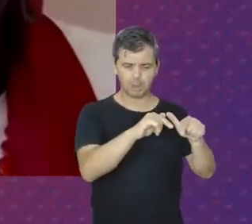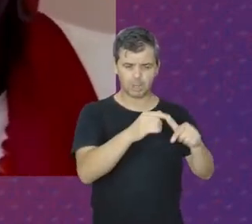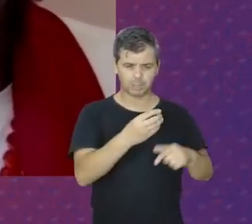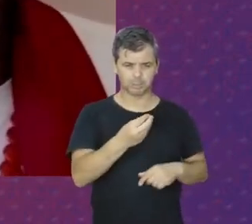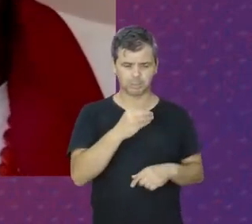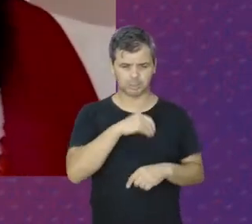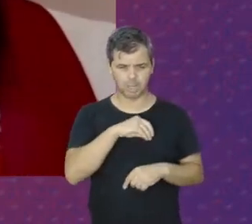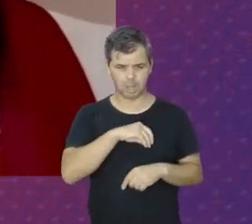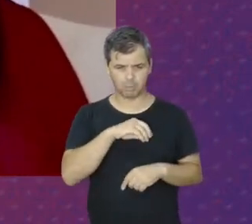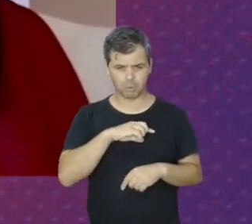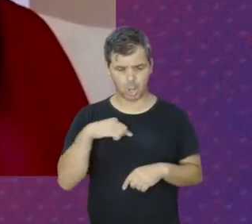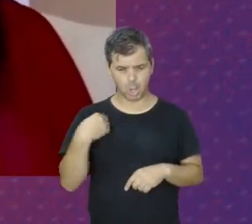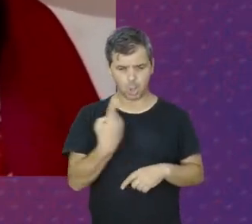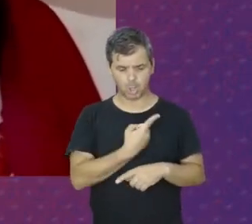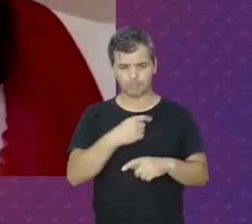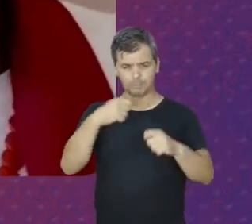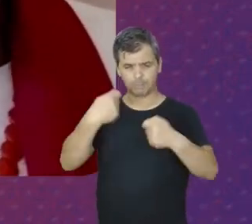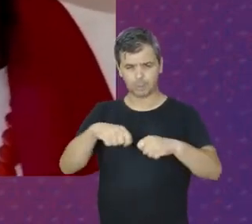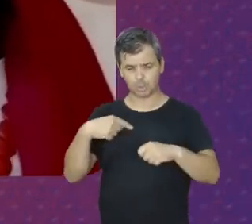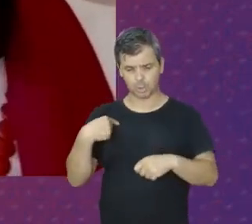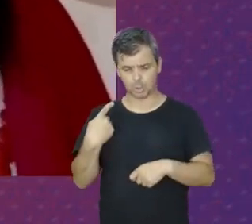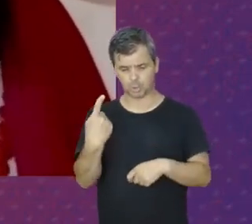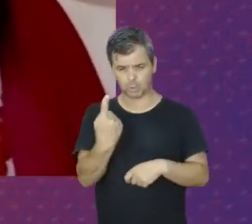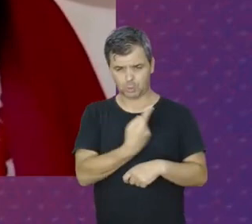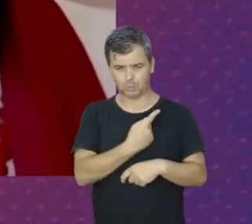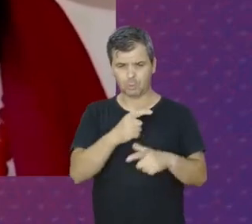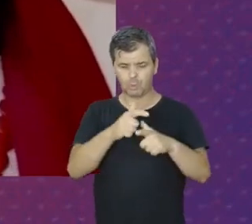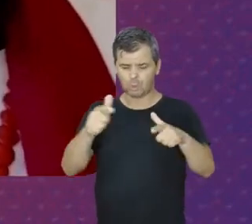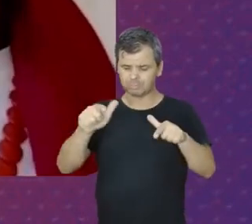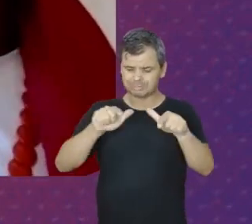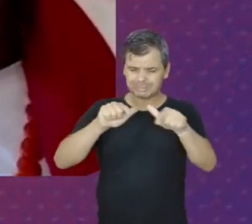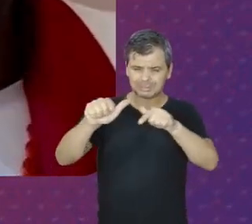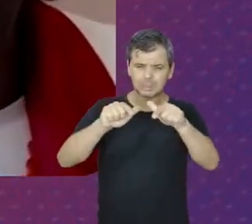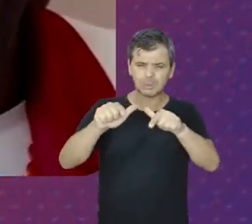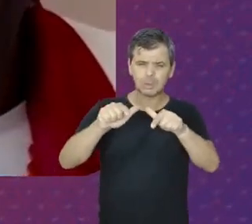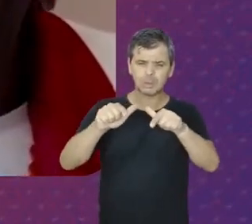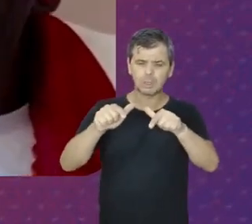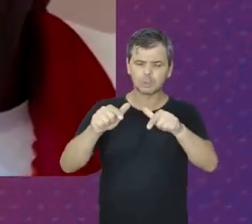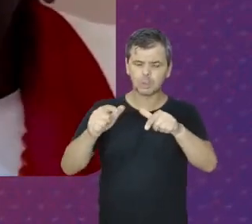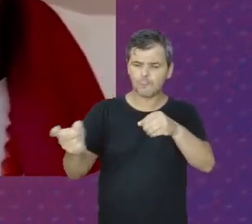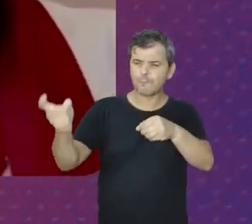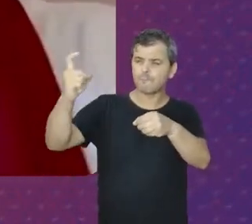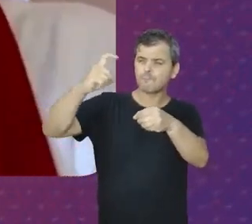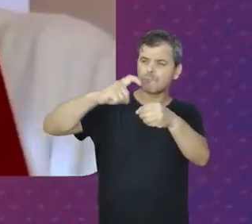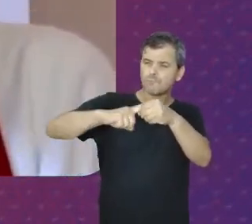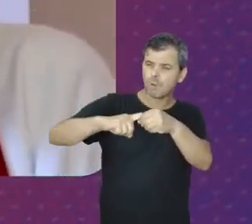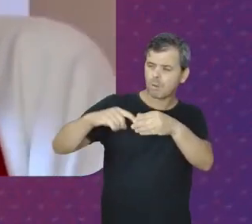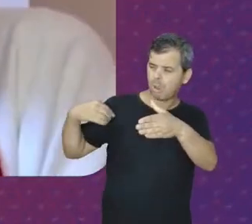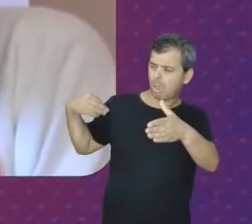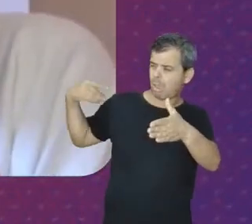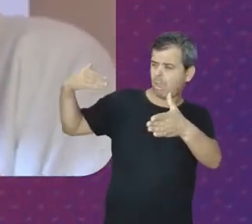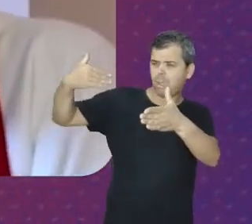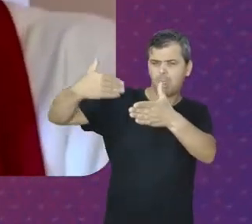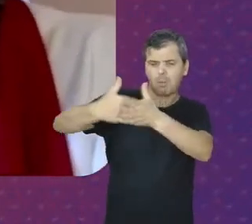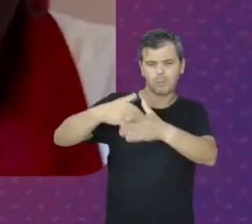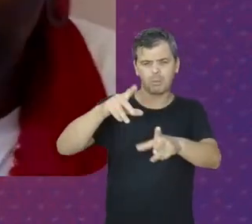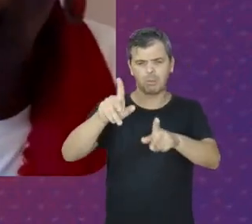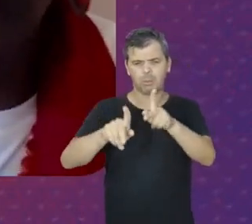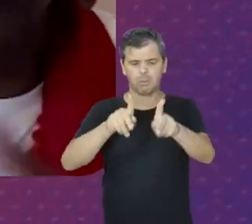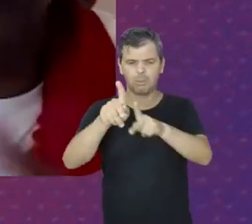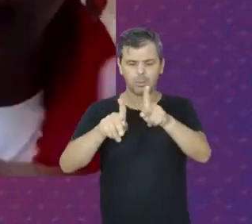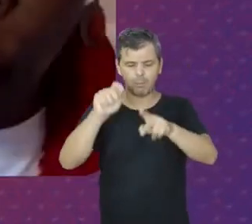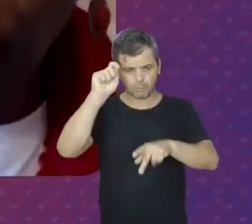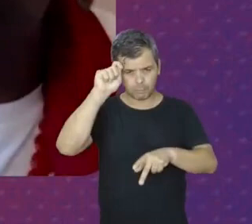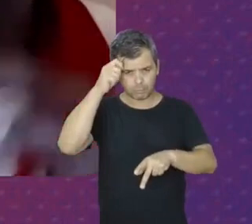renda. Nós faremos isso se a gente fizer um grande trabalho de resgatar as histórias desse povo